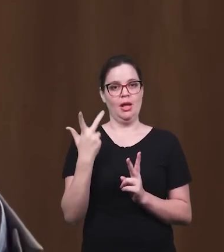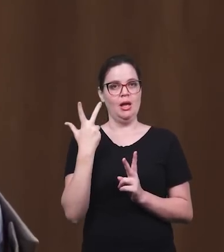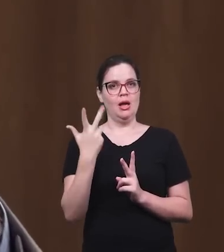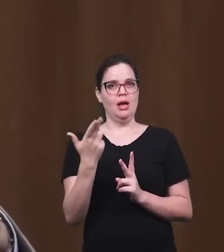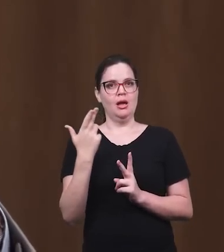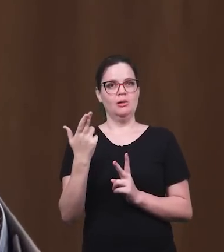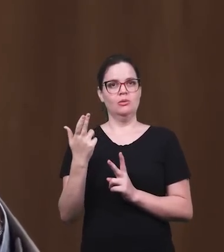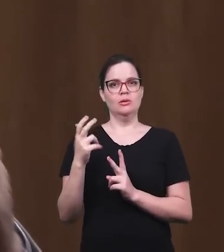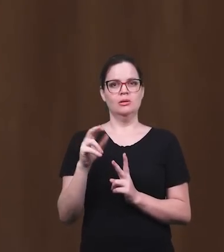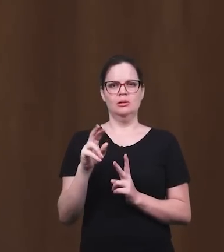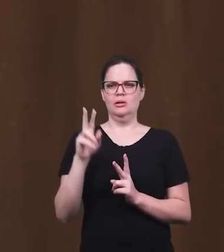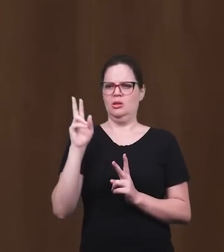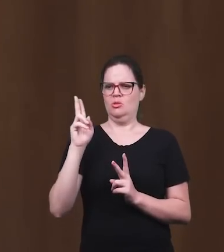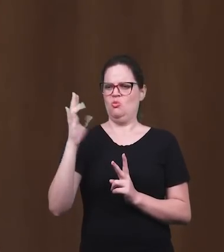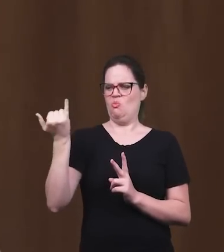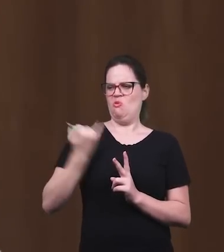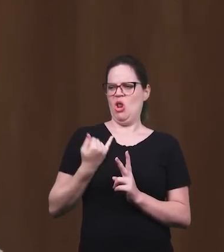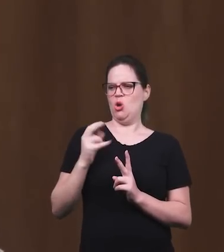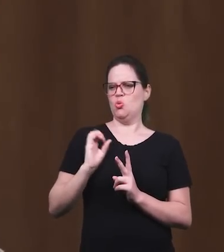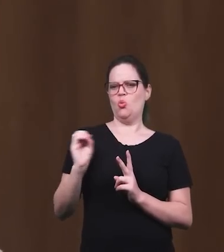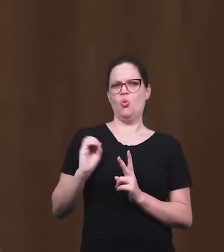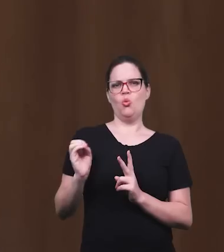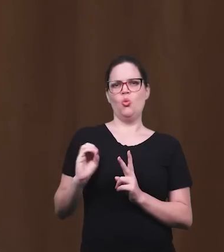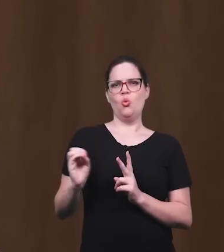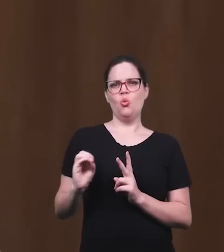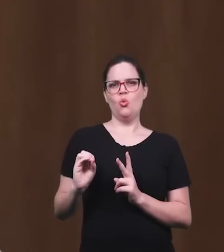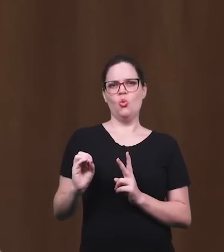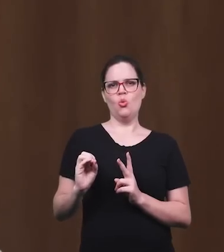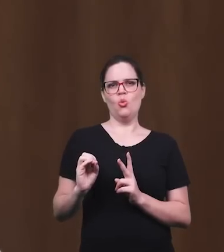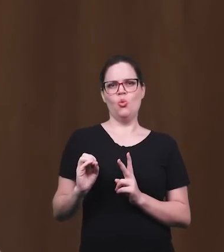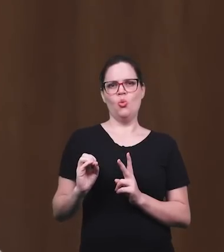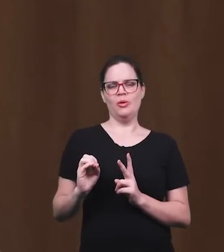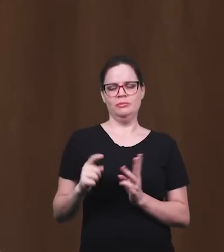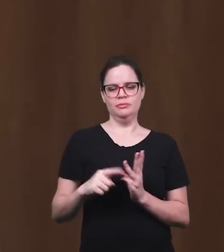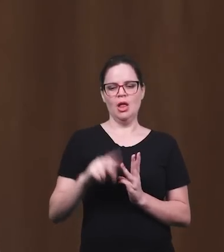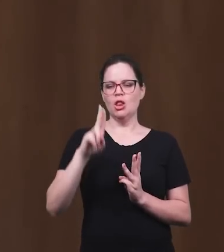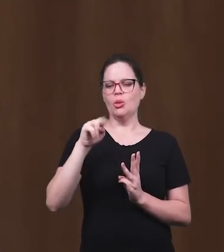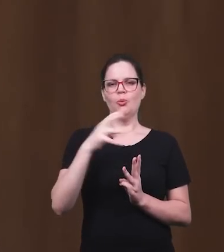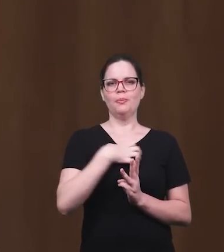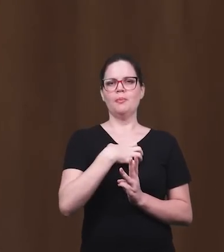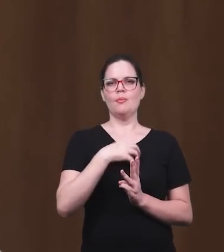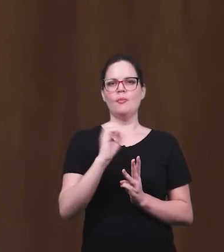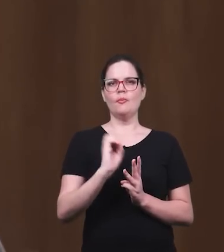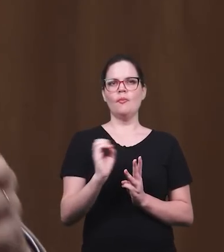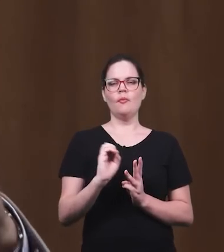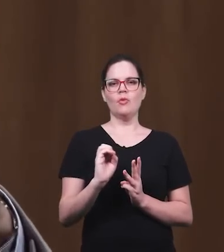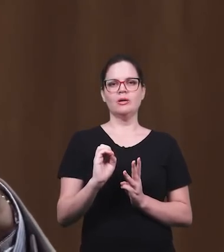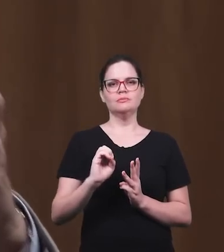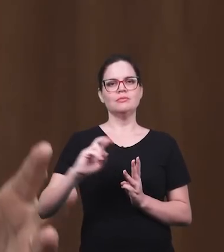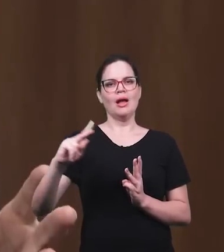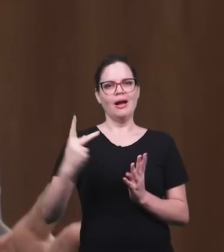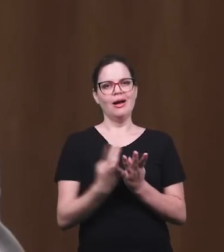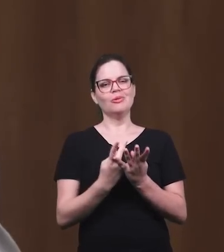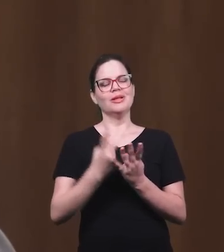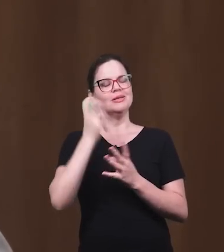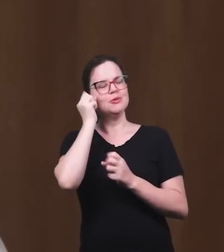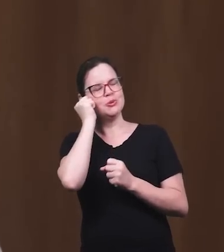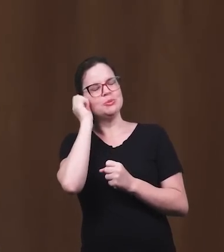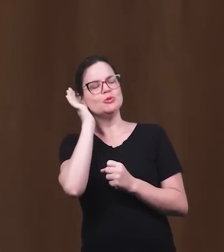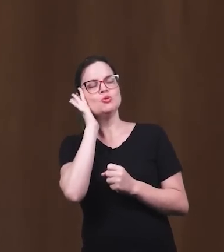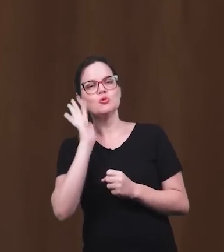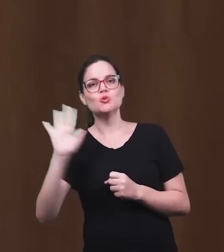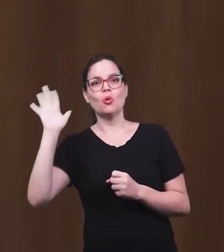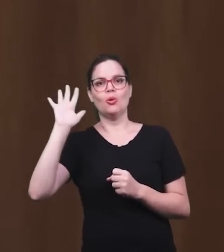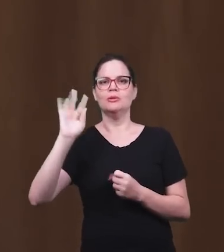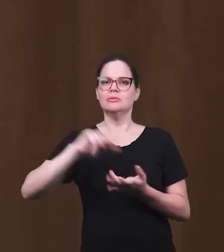O ouvido não ouviu, você não ouviu ninguém falar aquilo. E aquilo não tinha passado pelo seu coração e, de repente, te dá um sonho. Isso é